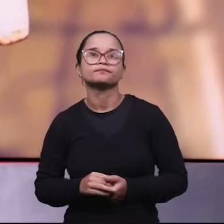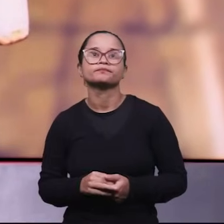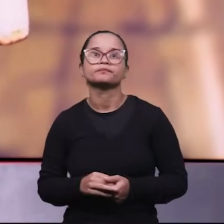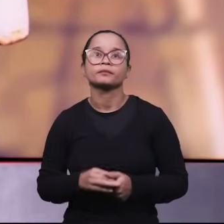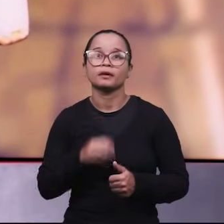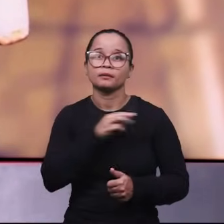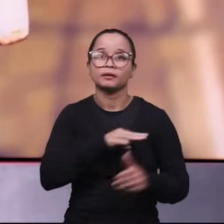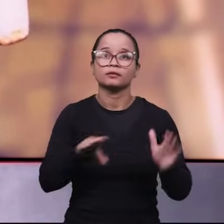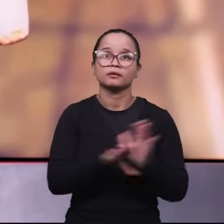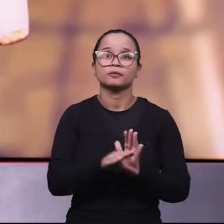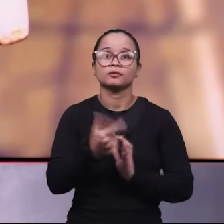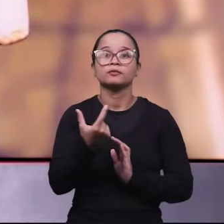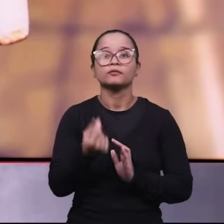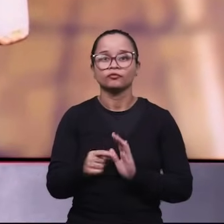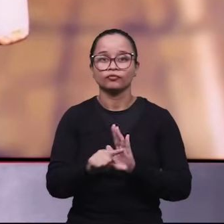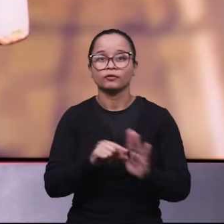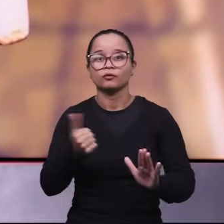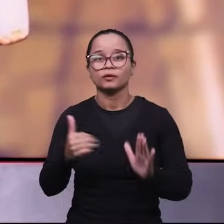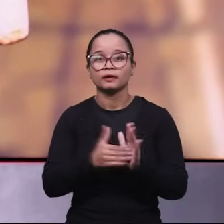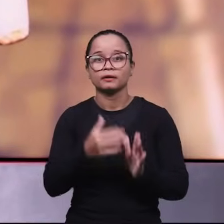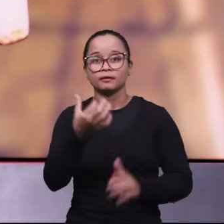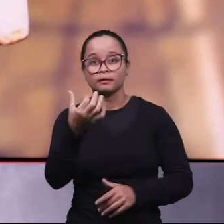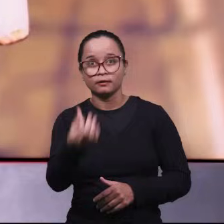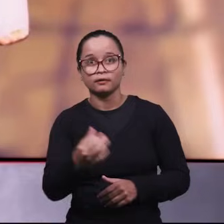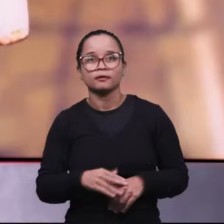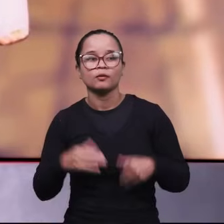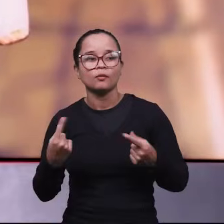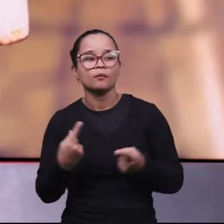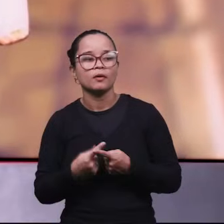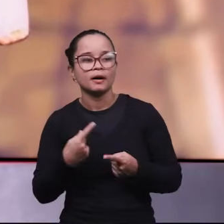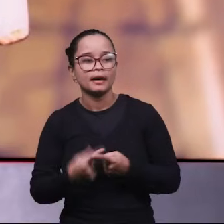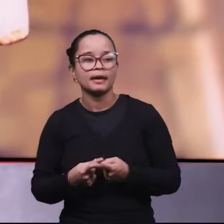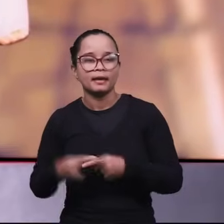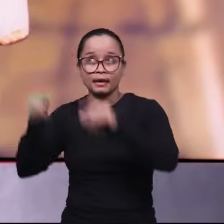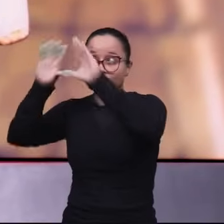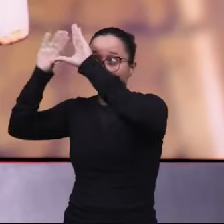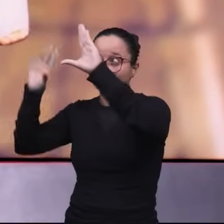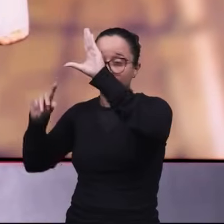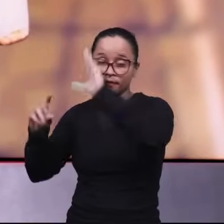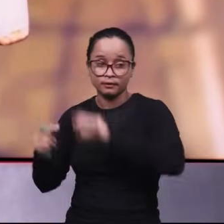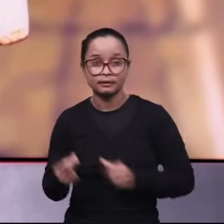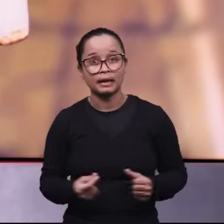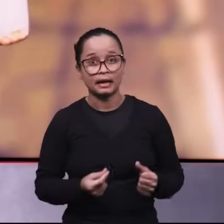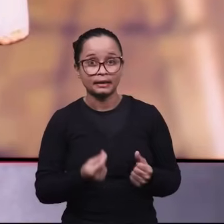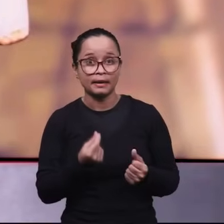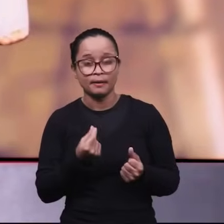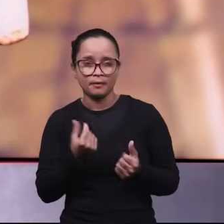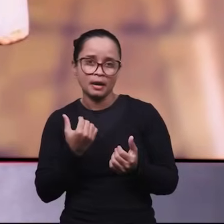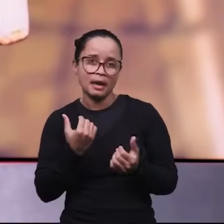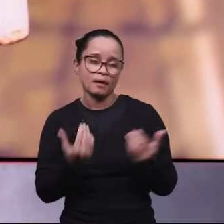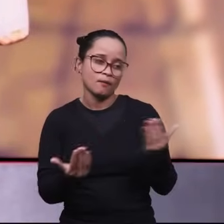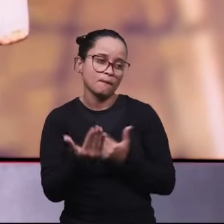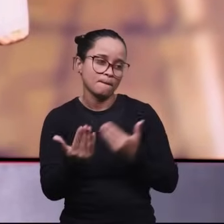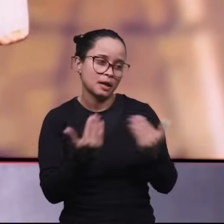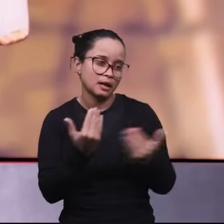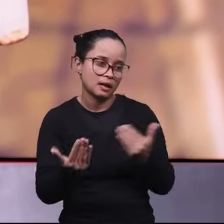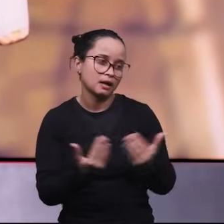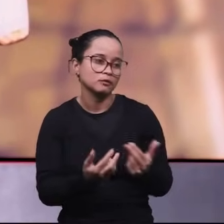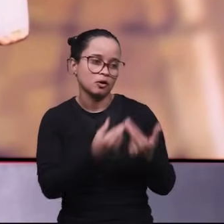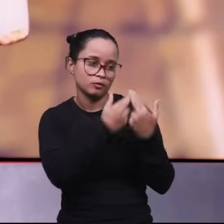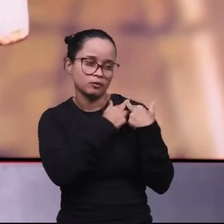o reino dos céus é semelhante ao dono de casa, que saiu de madrugada para